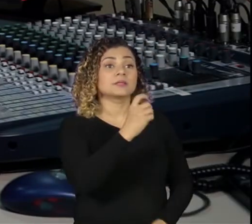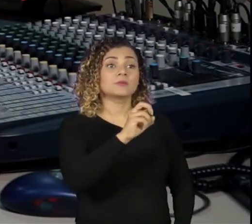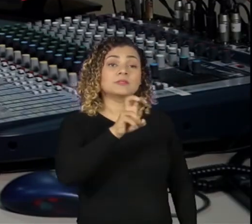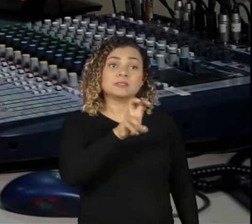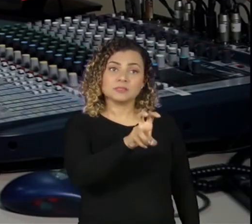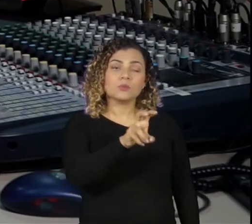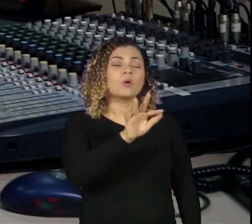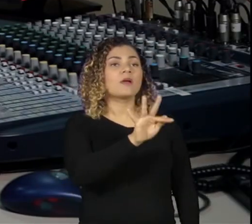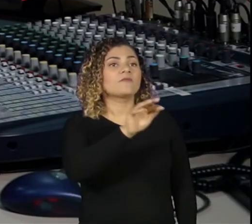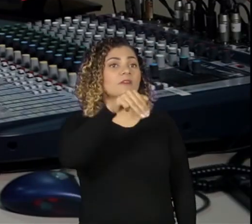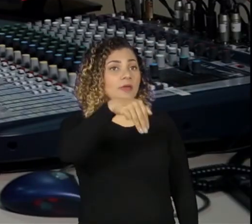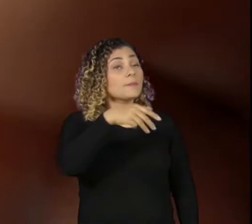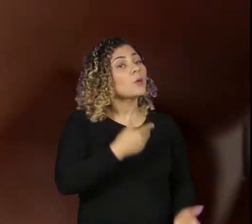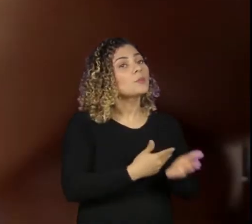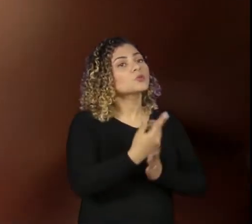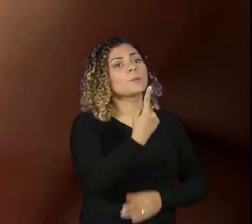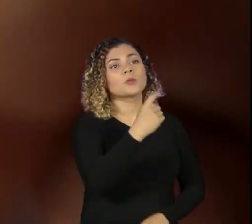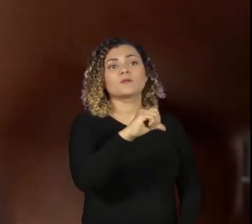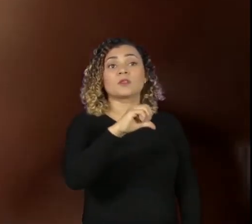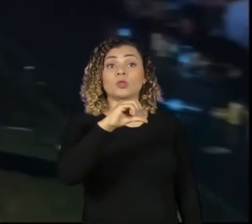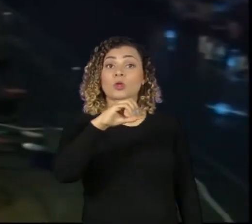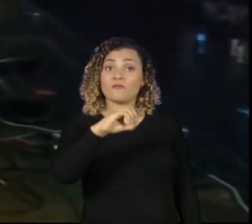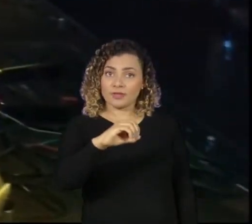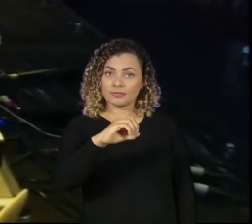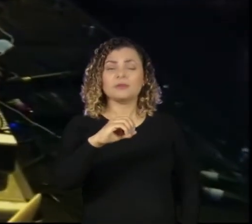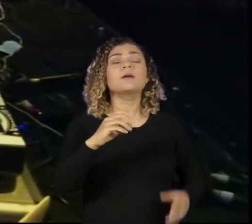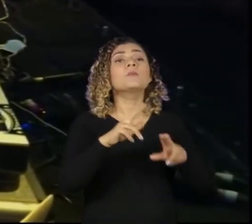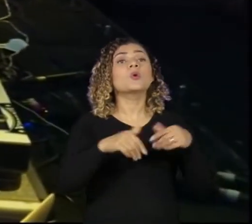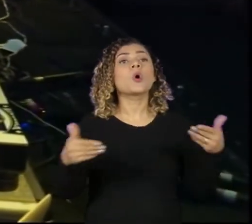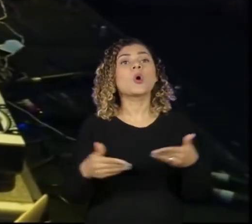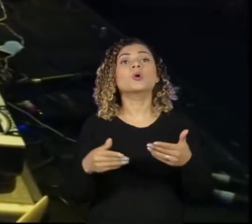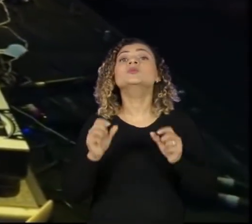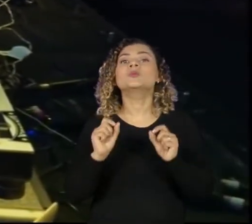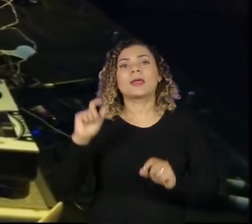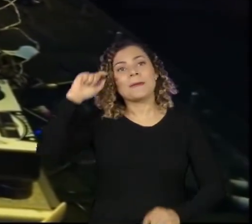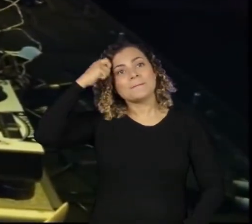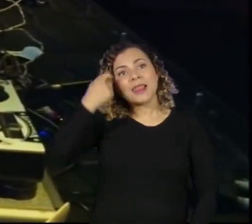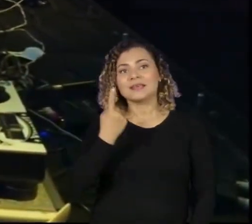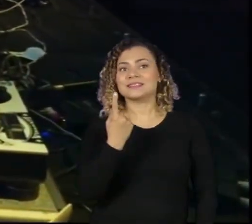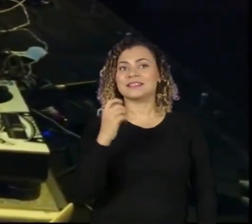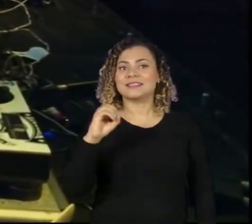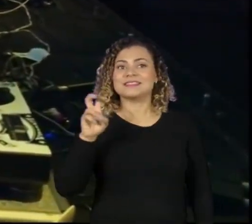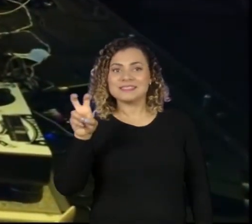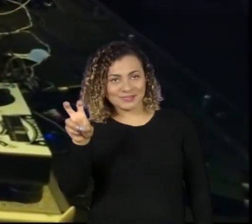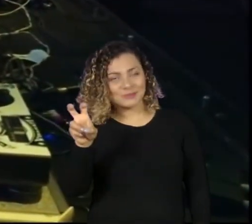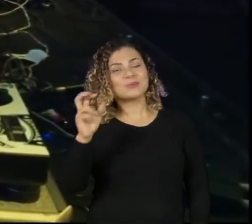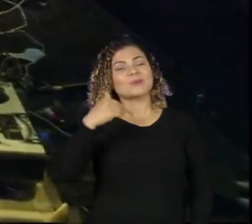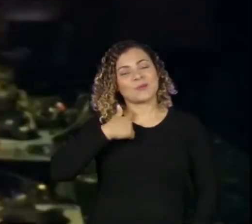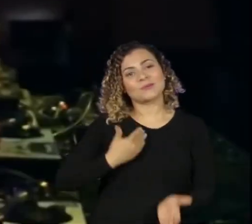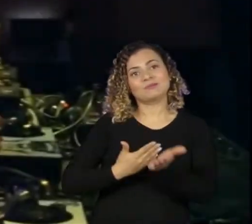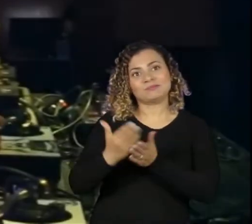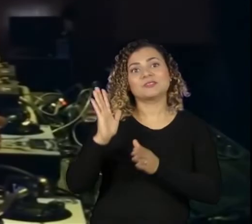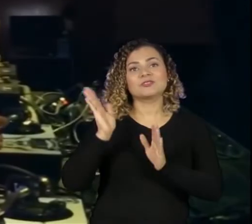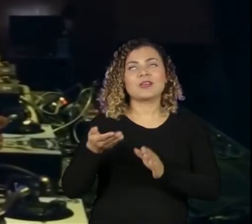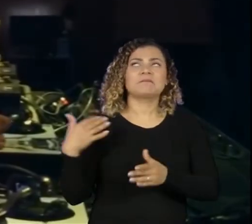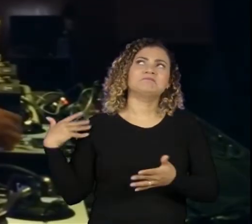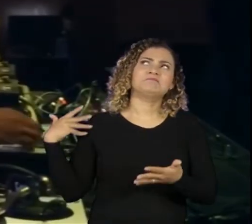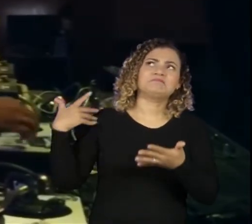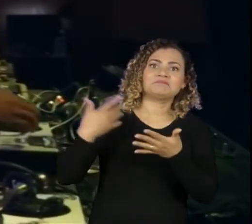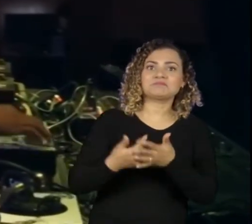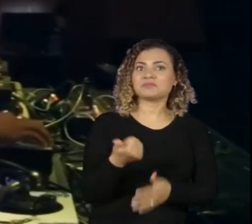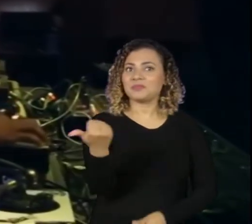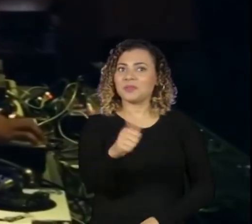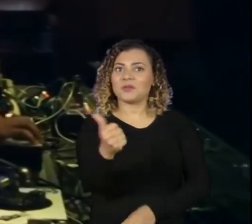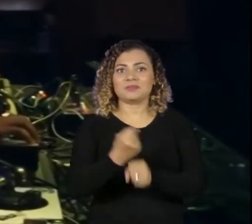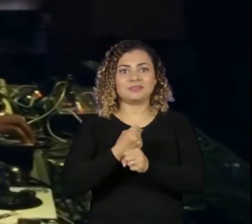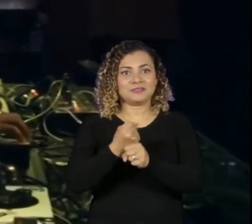o MPB, músicas internacionais. Fica para voltou, lá vem o giro, chute cruzado, mas sobrando Alex, é gol! A primeira emissora que me